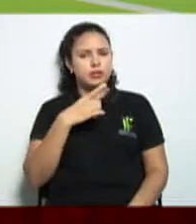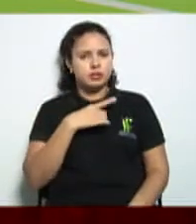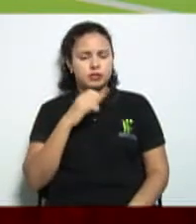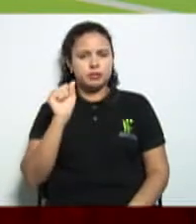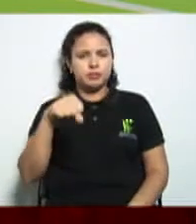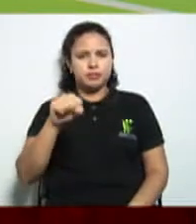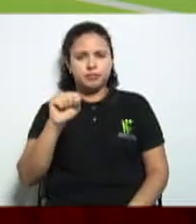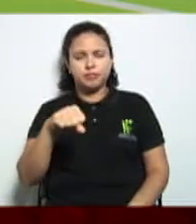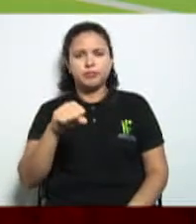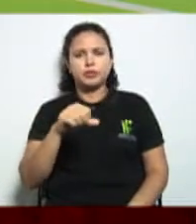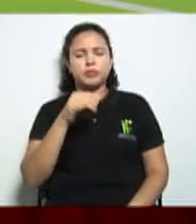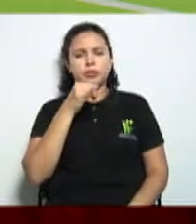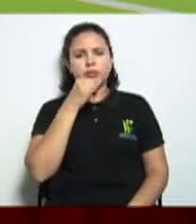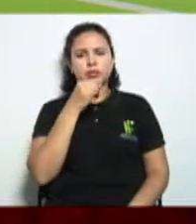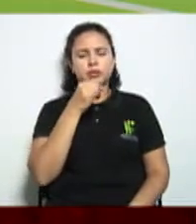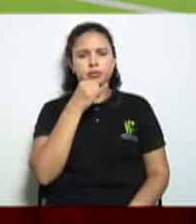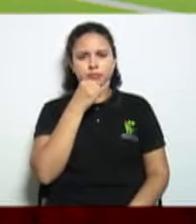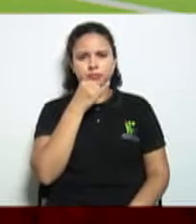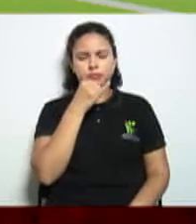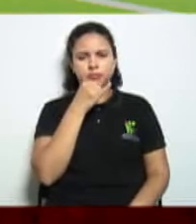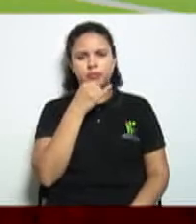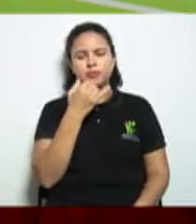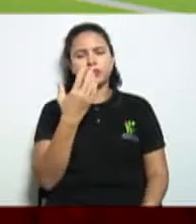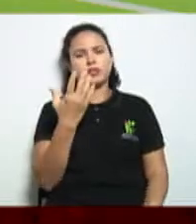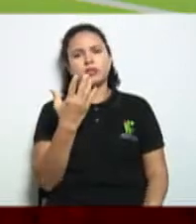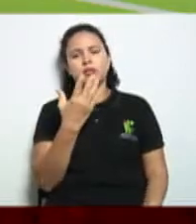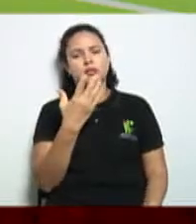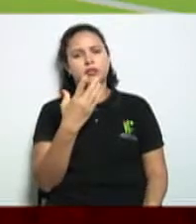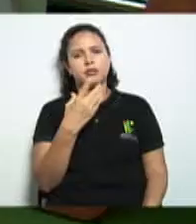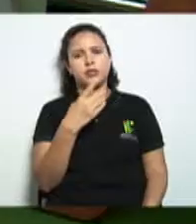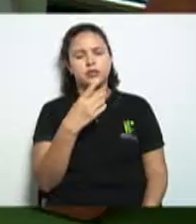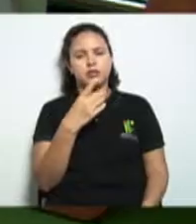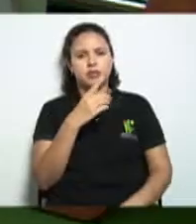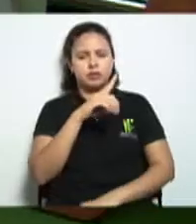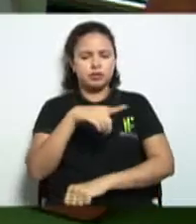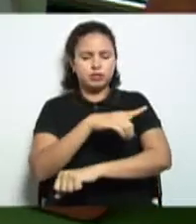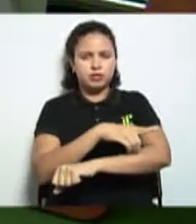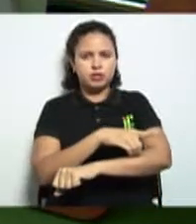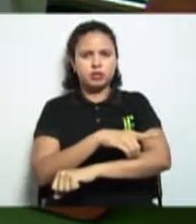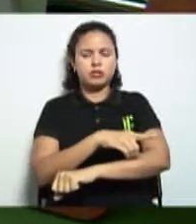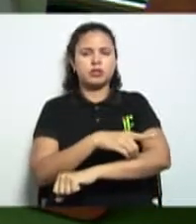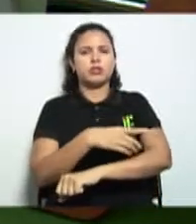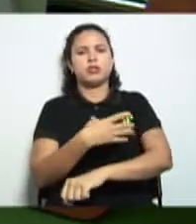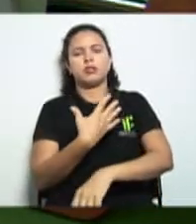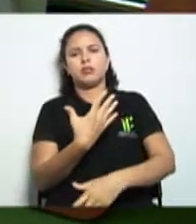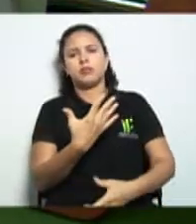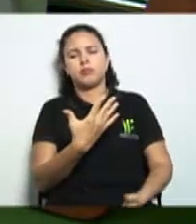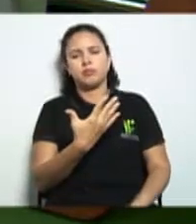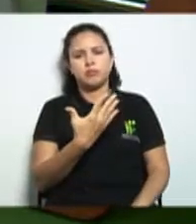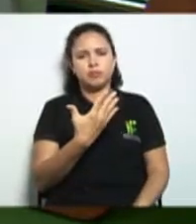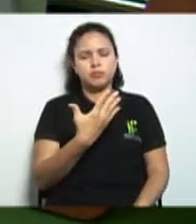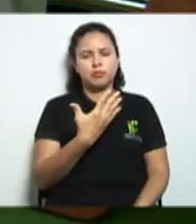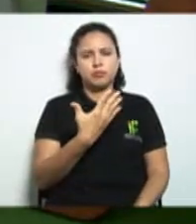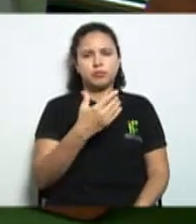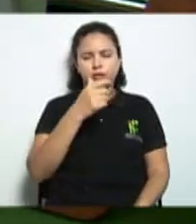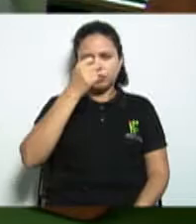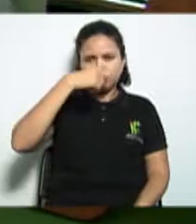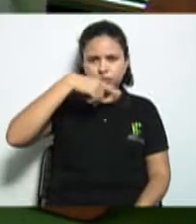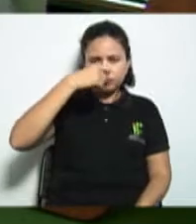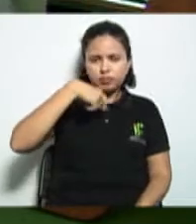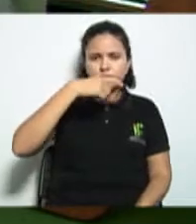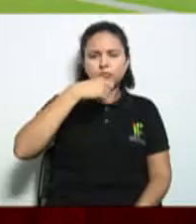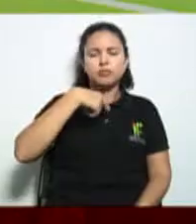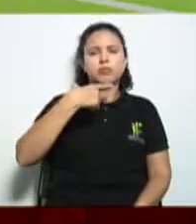daquela situação emergente, como foi o caso da Zika, e agora a vacina da gripe, né? Tá com o calendário